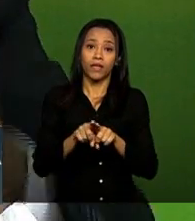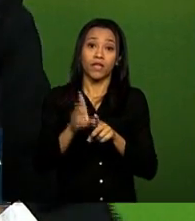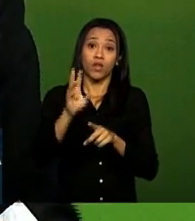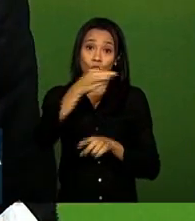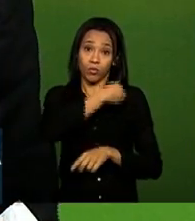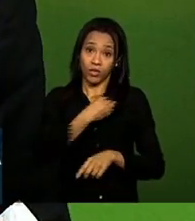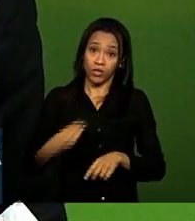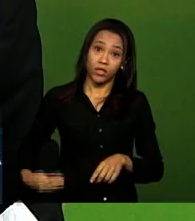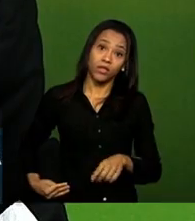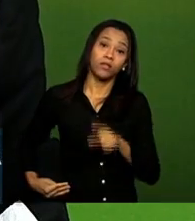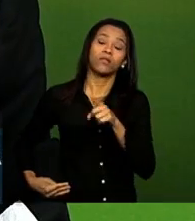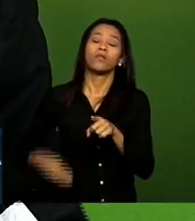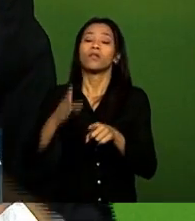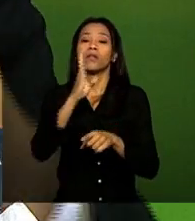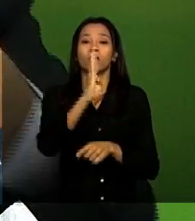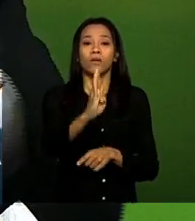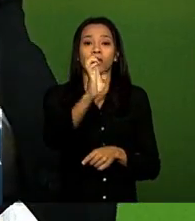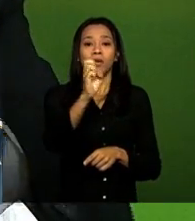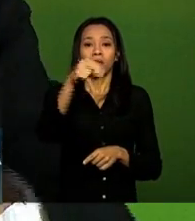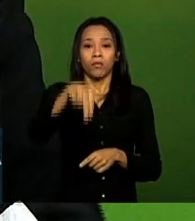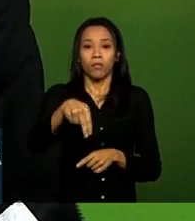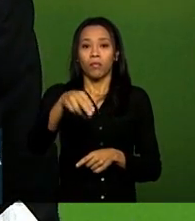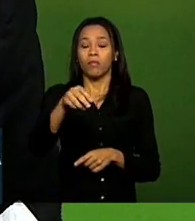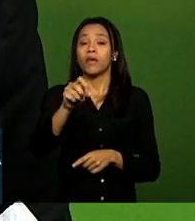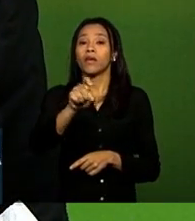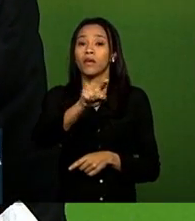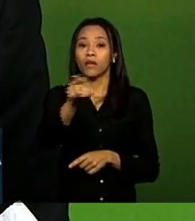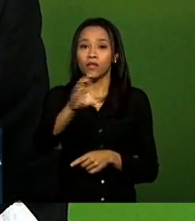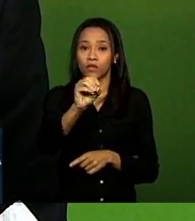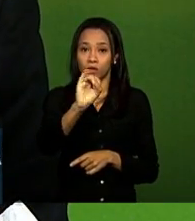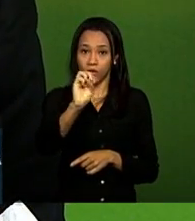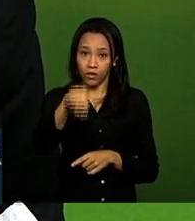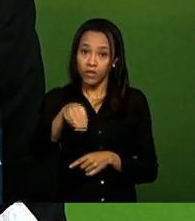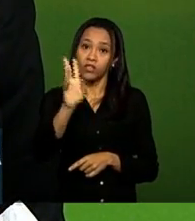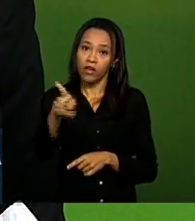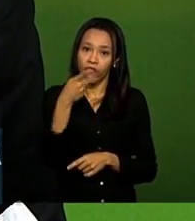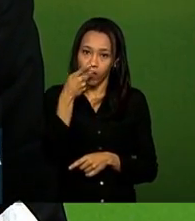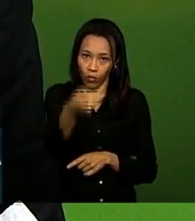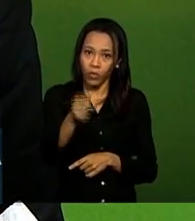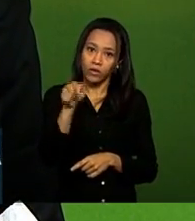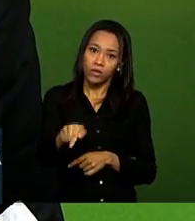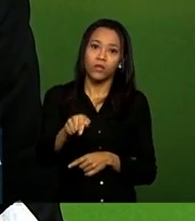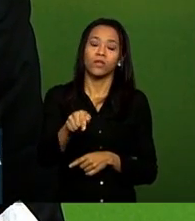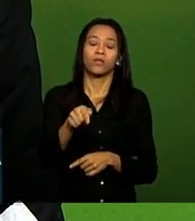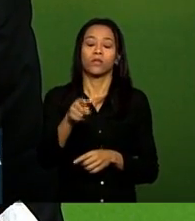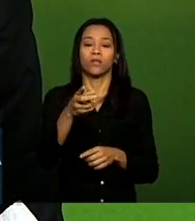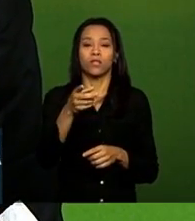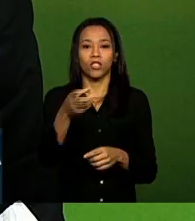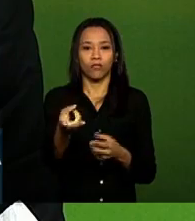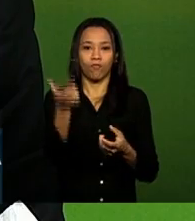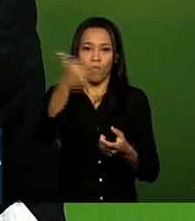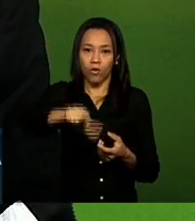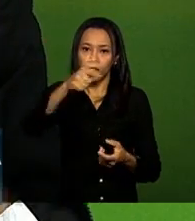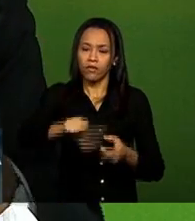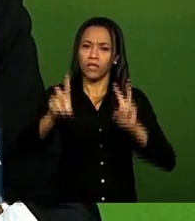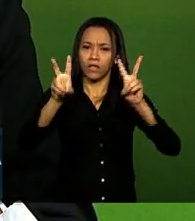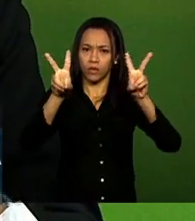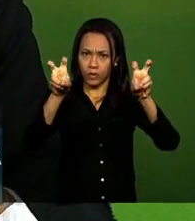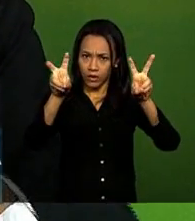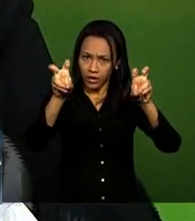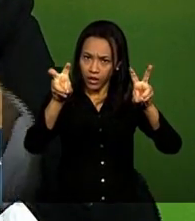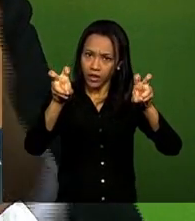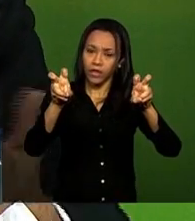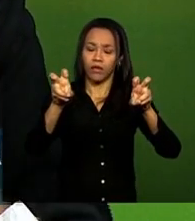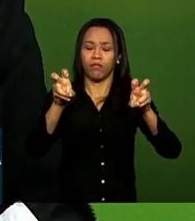iniciando a sua gestão e está iniciando né um trabalho no sentido de retomar este tema de uma forma